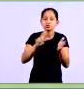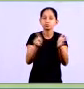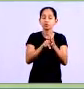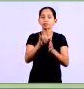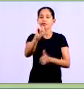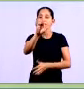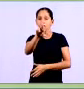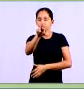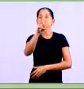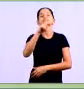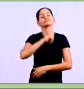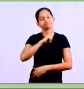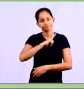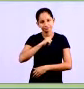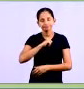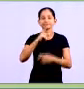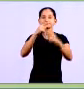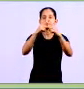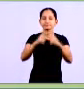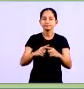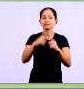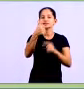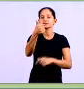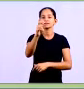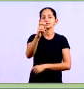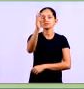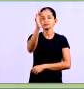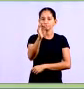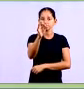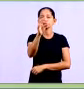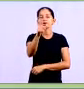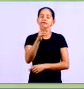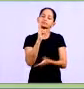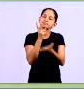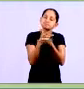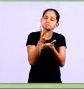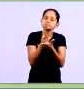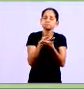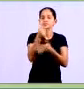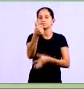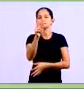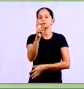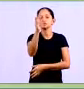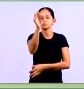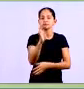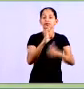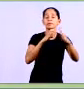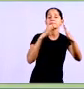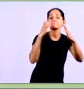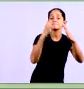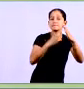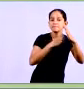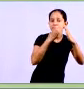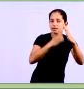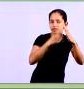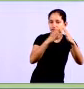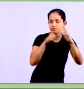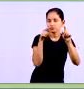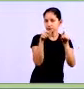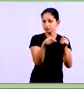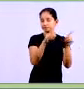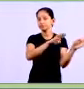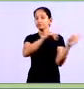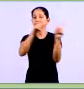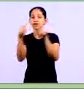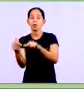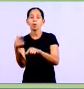aqui, imposto de renda vezes 15%, é o valor de imposto que você vai pagar. Fechado? Vamos lá no lucro presumido.